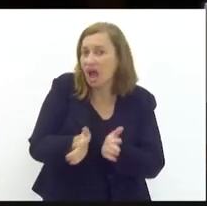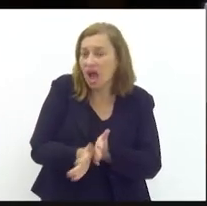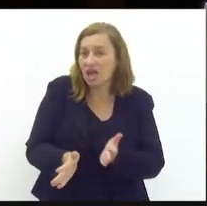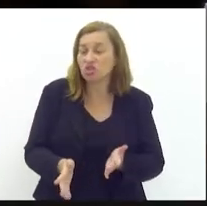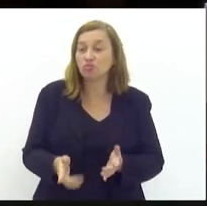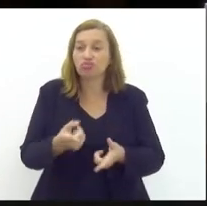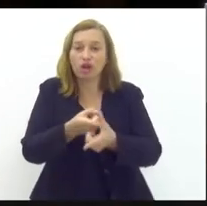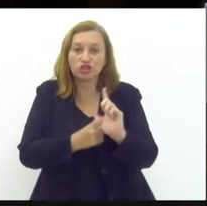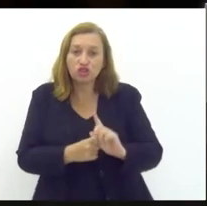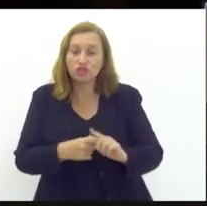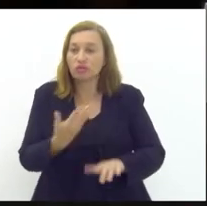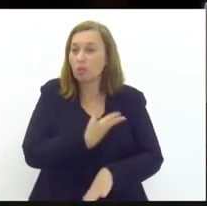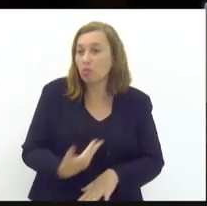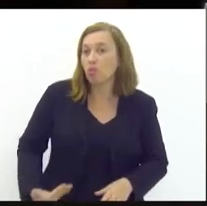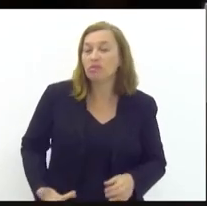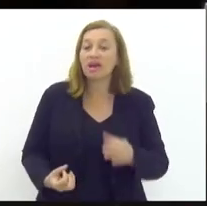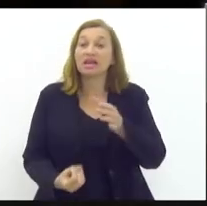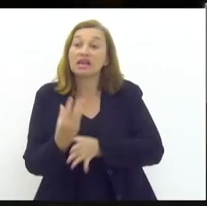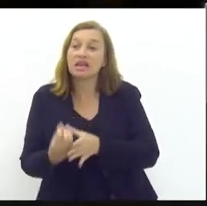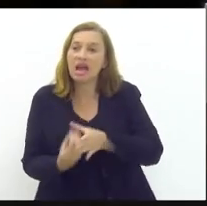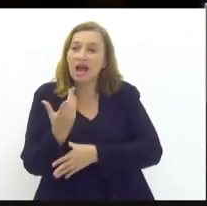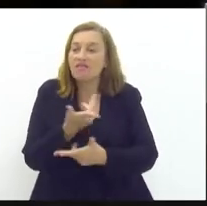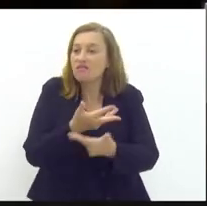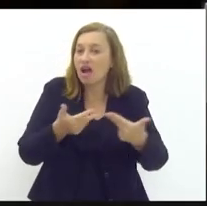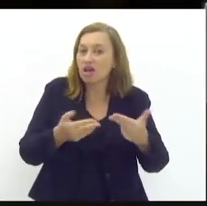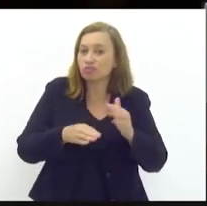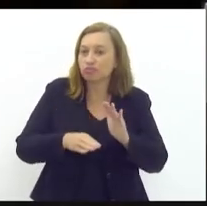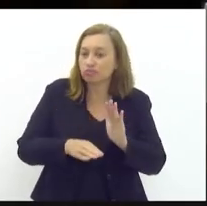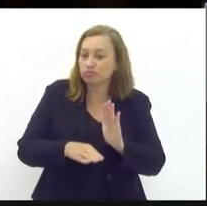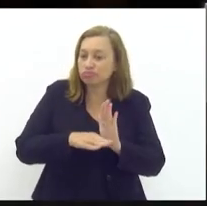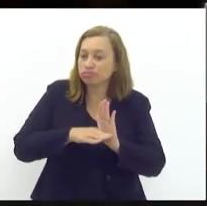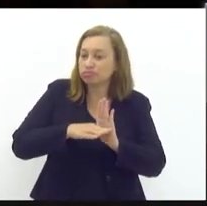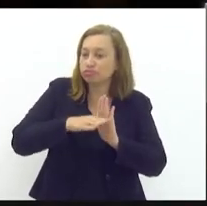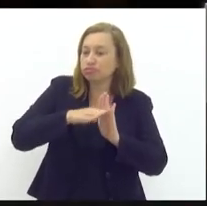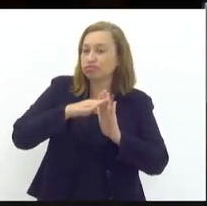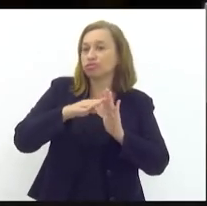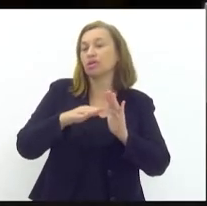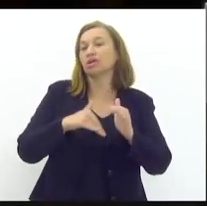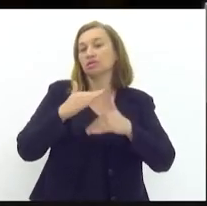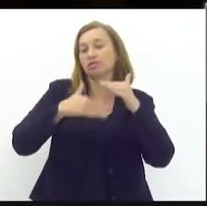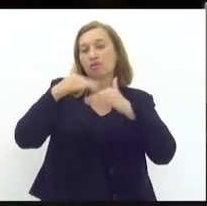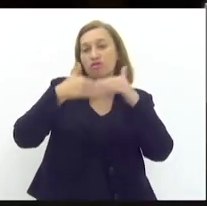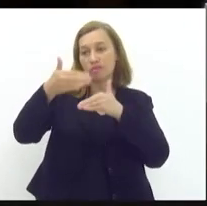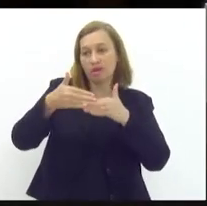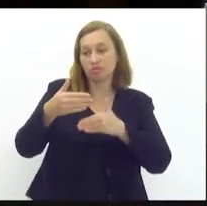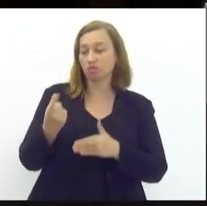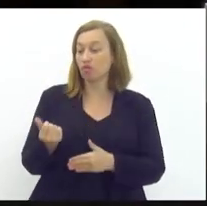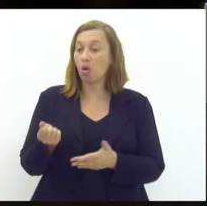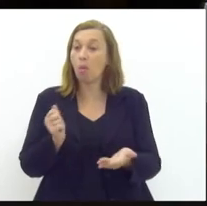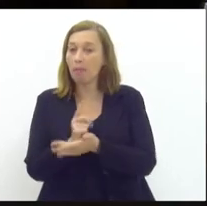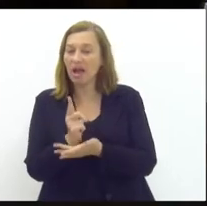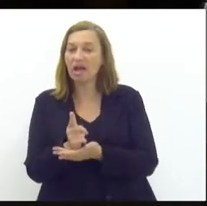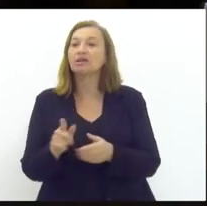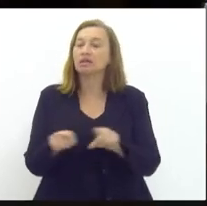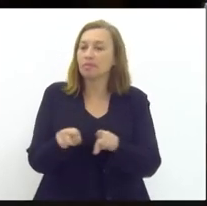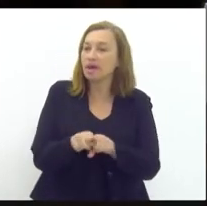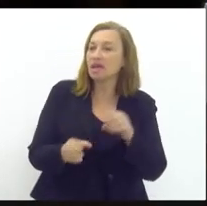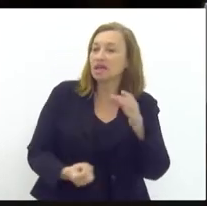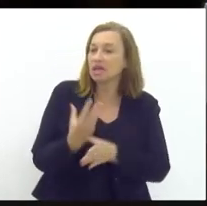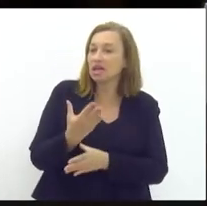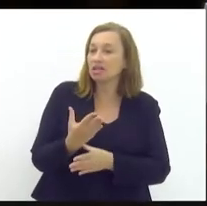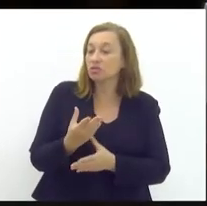da dívida pública nos levou a criar um monte de um crescimento da carga e ao mesmo tempo a gente também foi criando